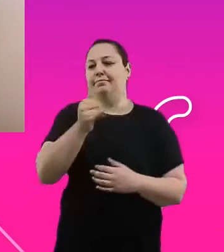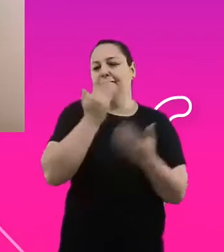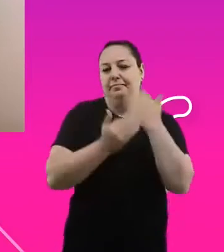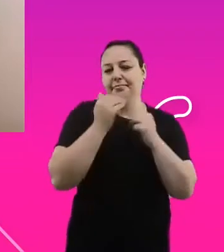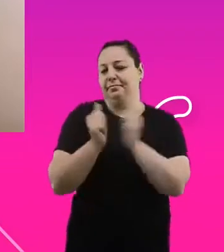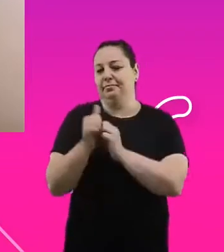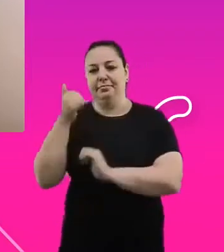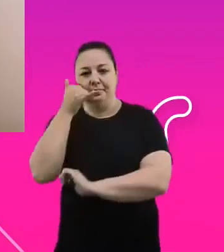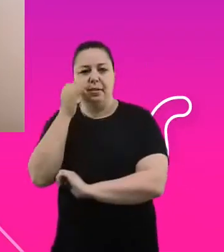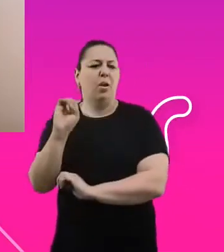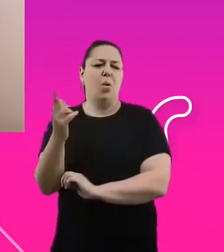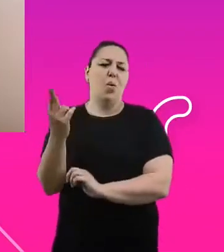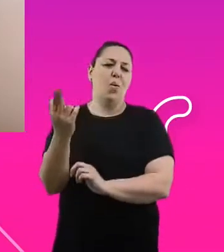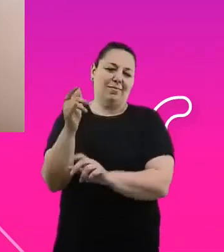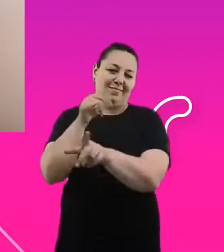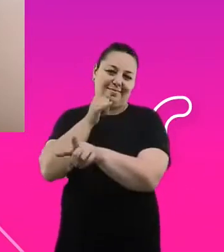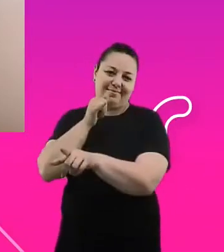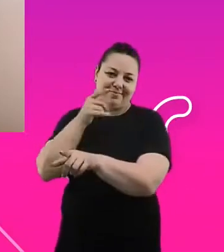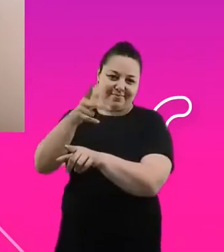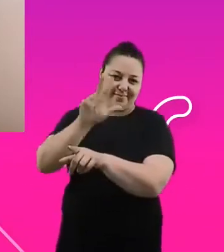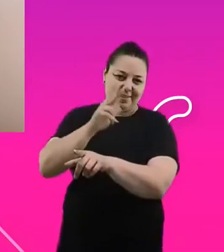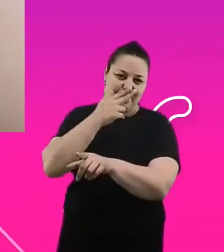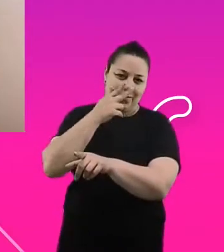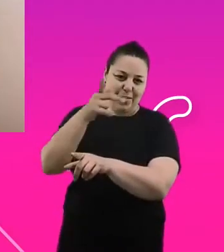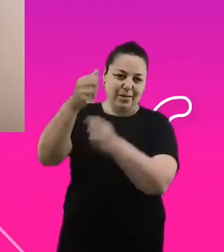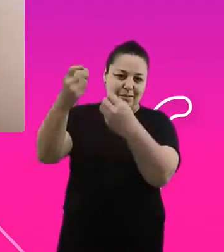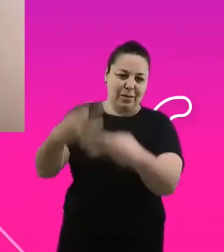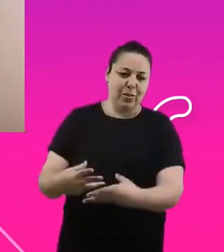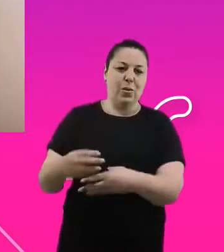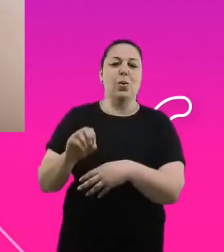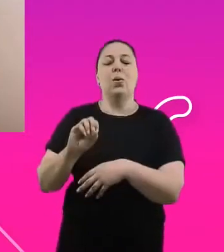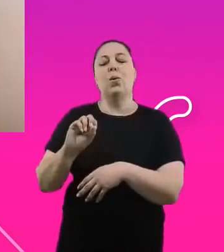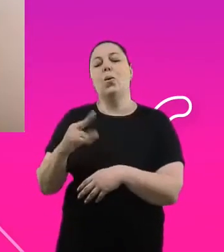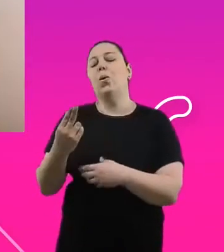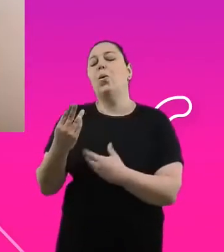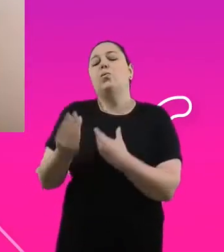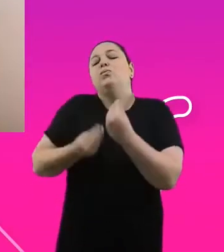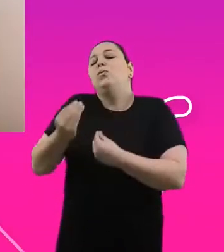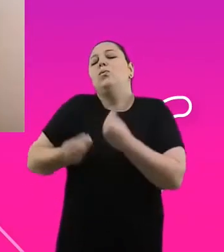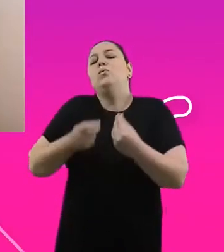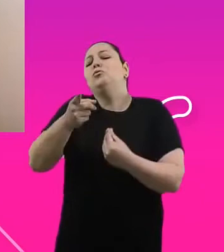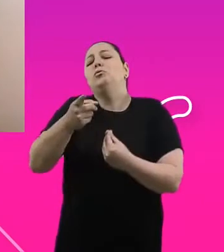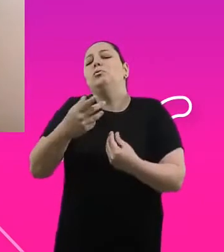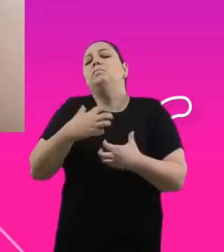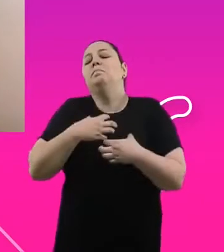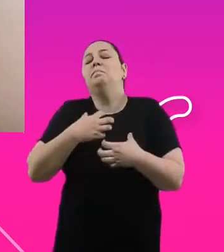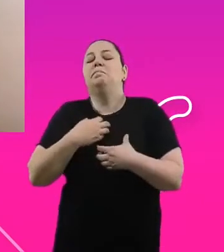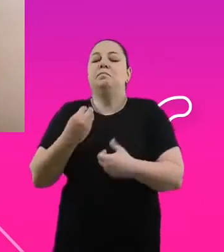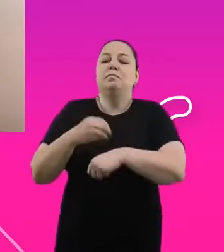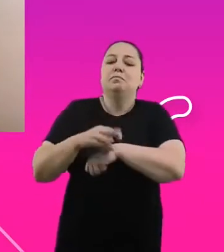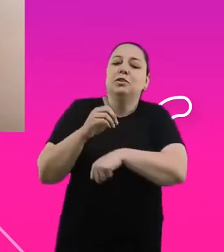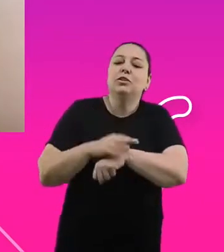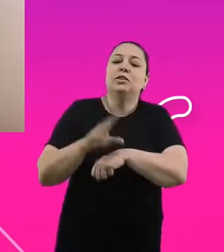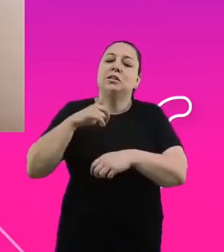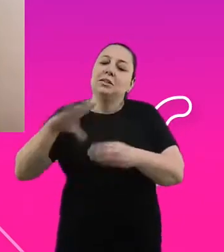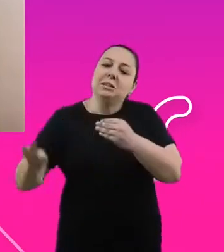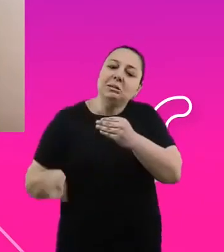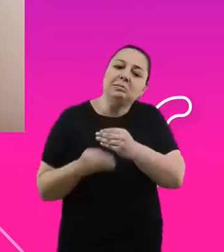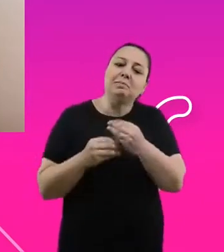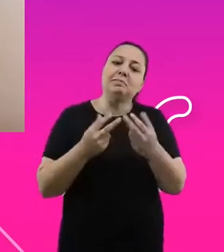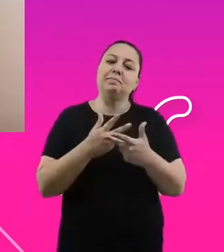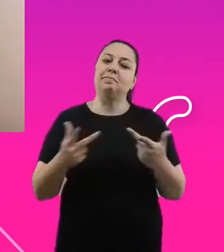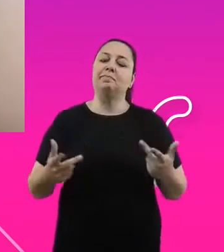coisa também do trabalhar menos para produzir mais, achei super legal. Queria saber de vocês um pouquinho, se vocês têm alguma dica também para dividir.